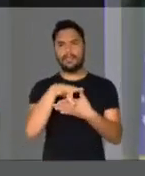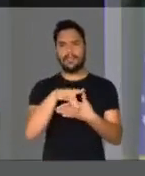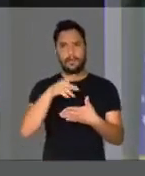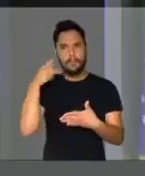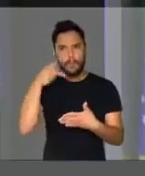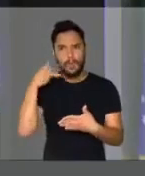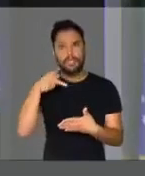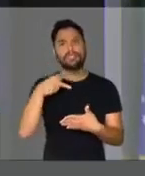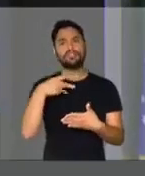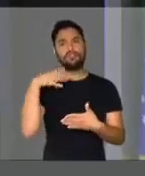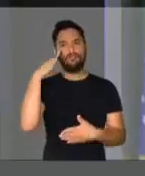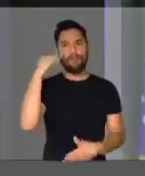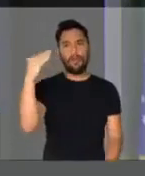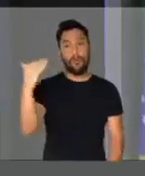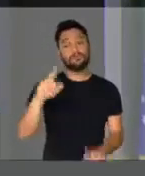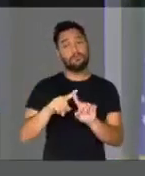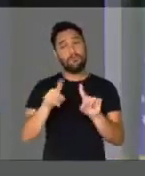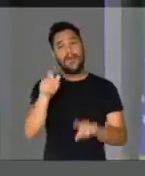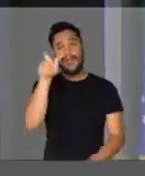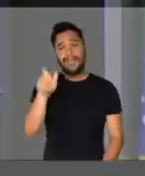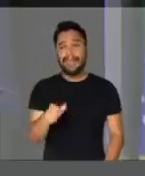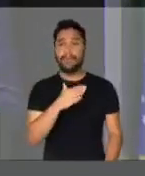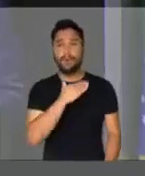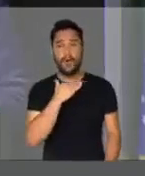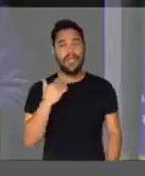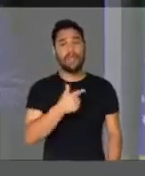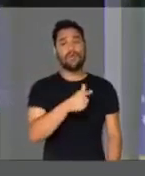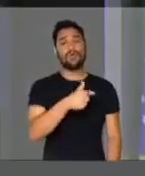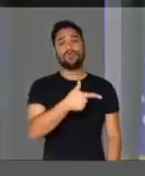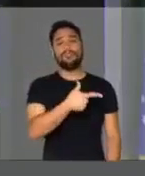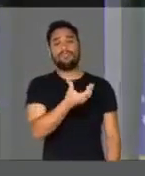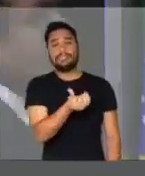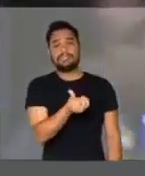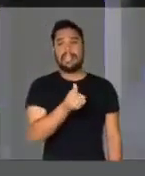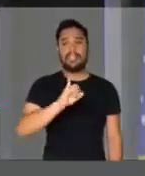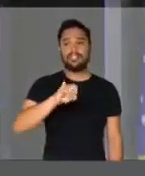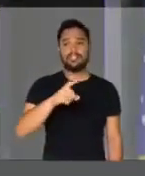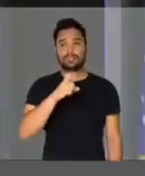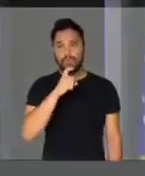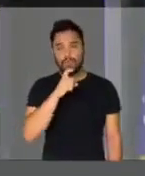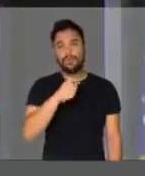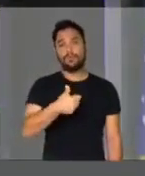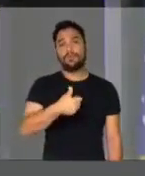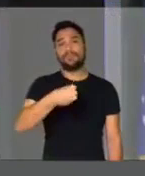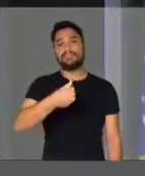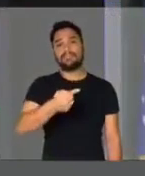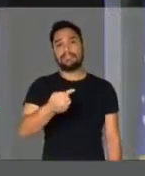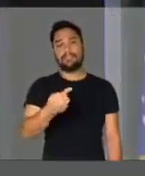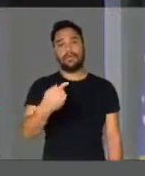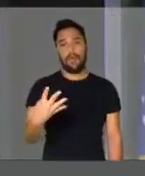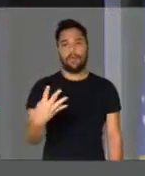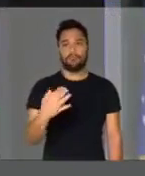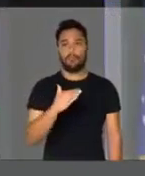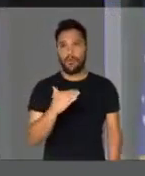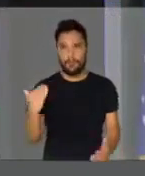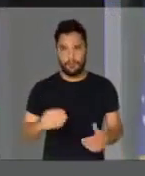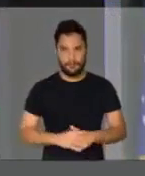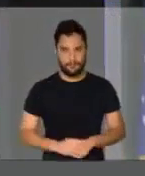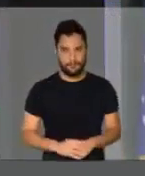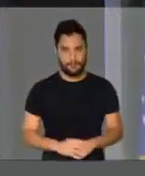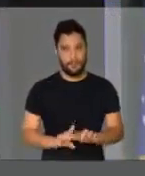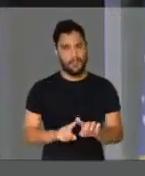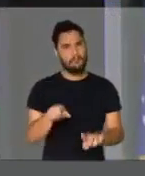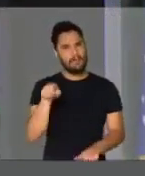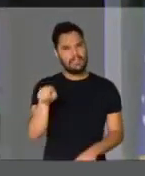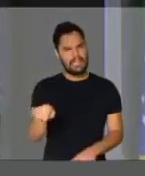conhecidos até que nos deixasse tragicamente em 26 de julho de 1974. Foi inspirado nos